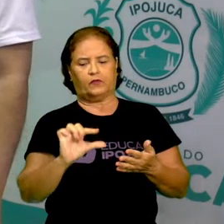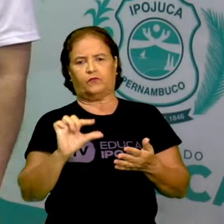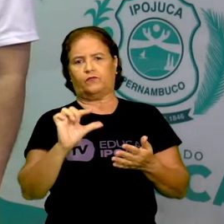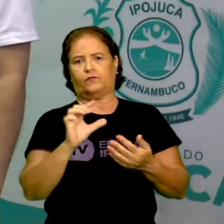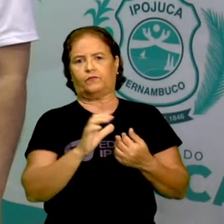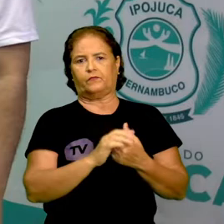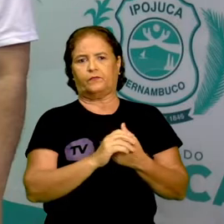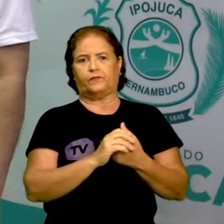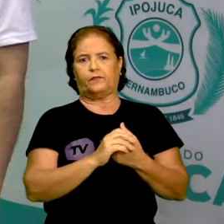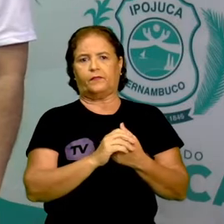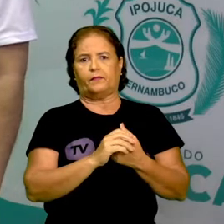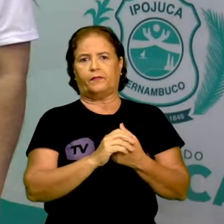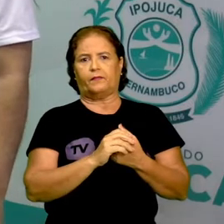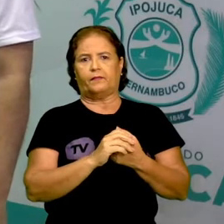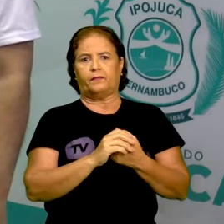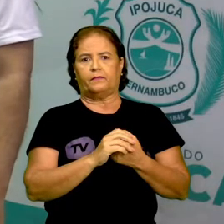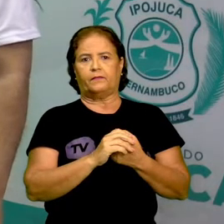menor.